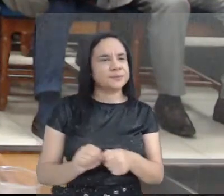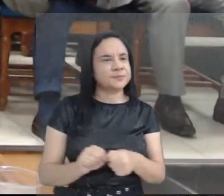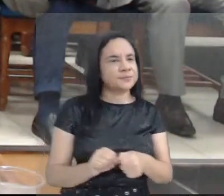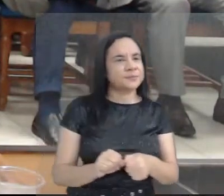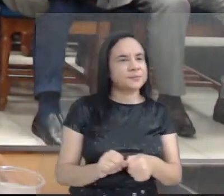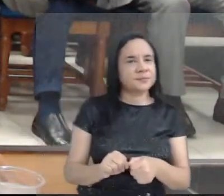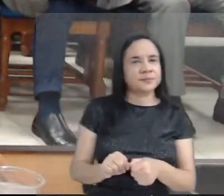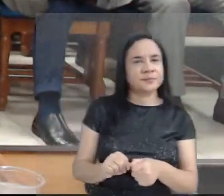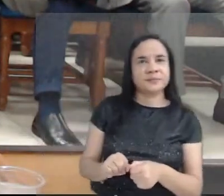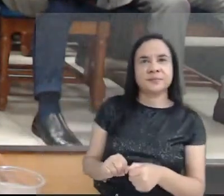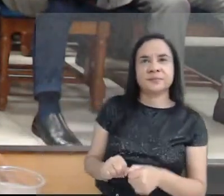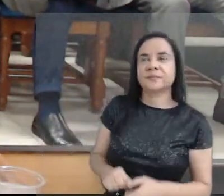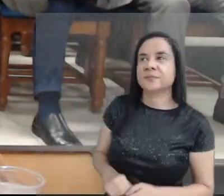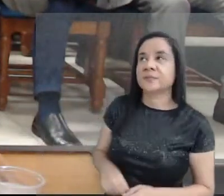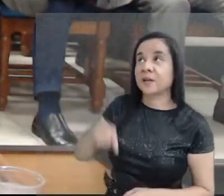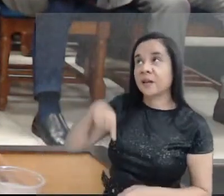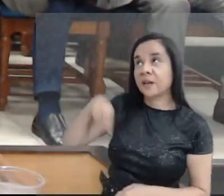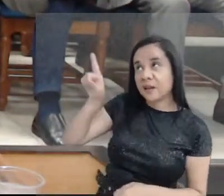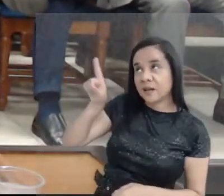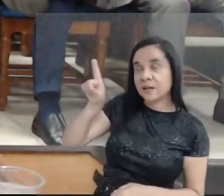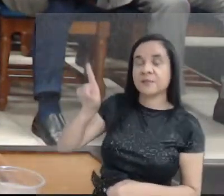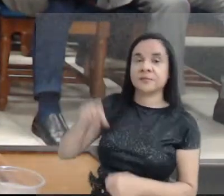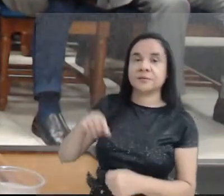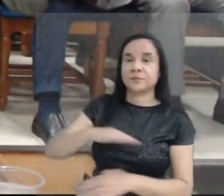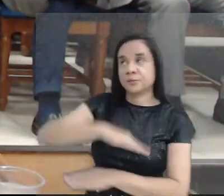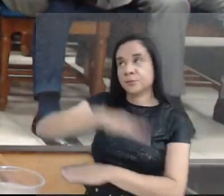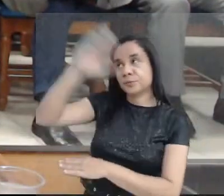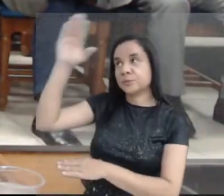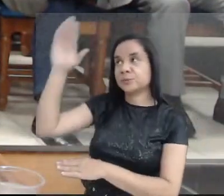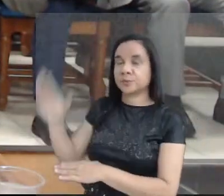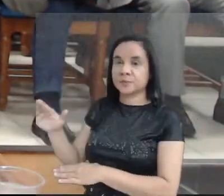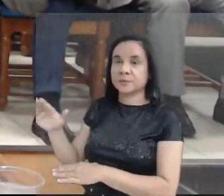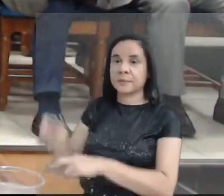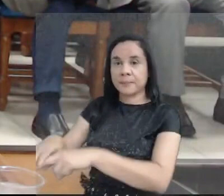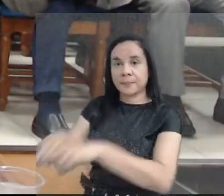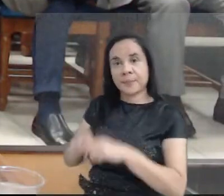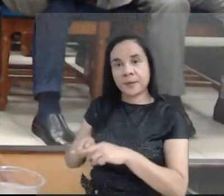no Monte Sião, para fazer o templo.